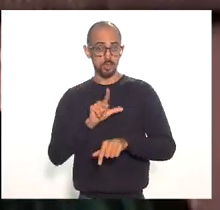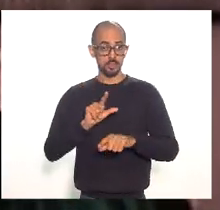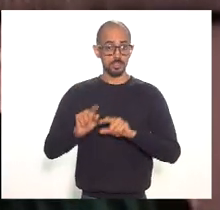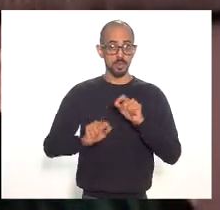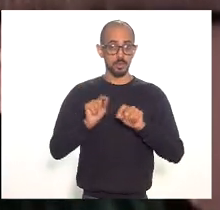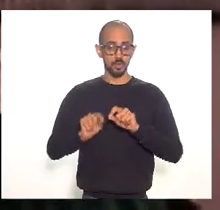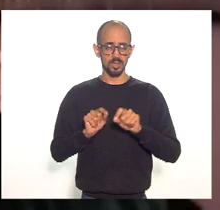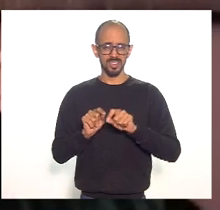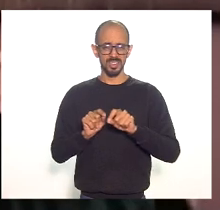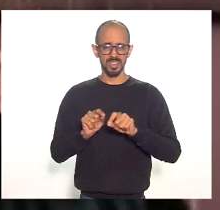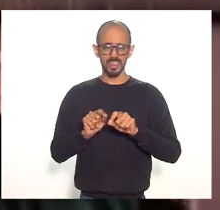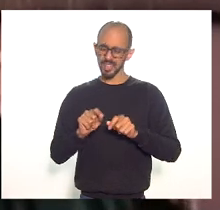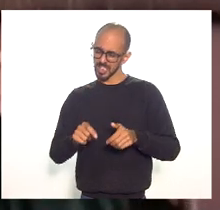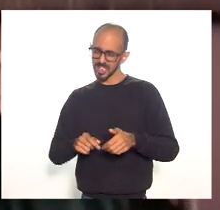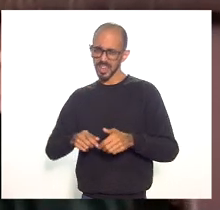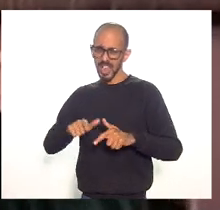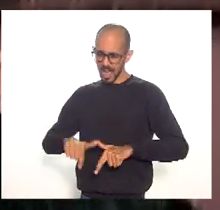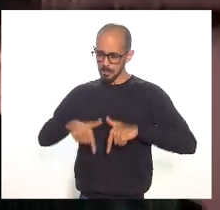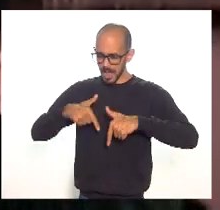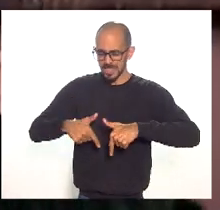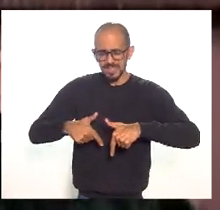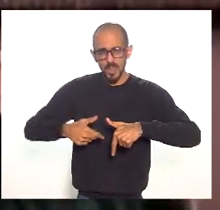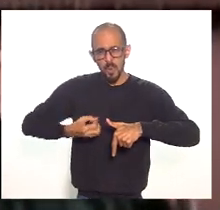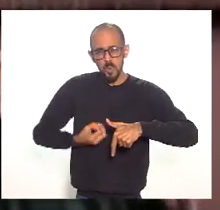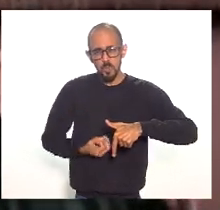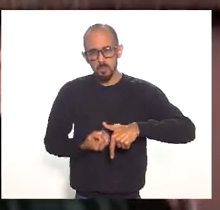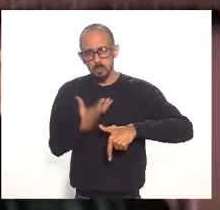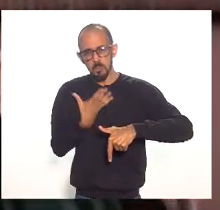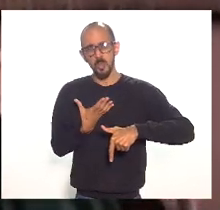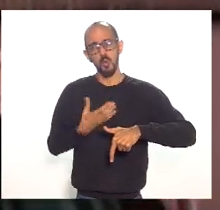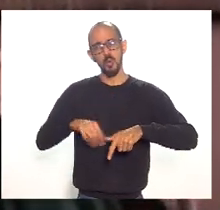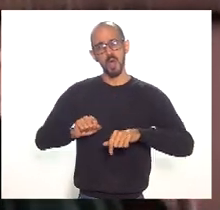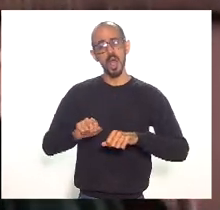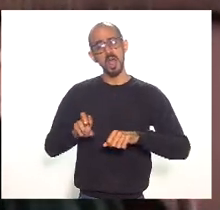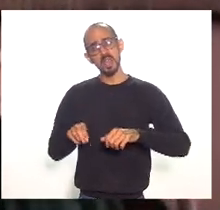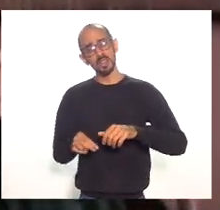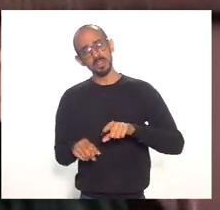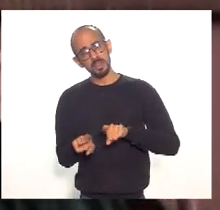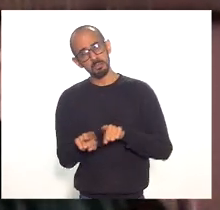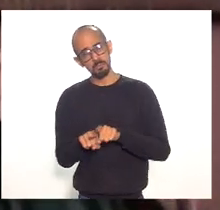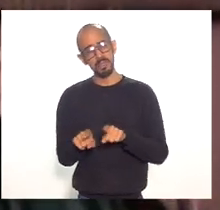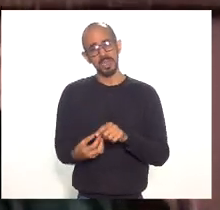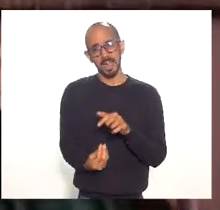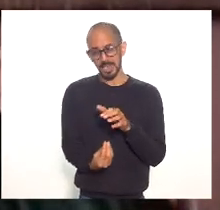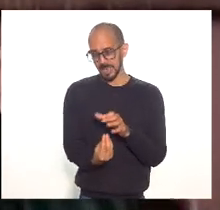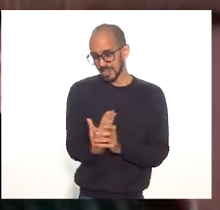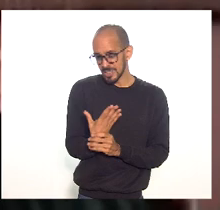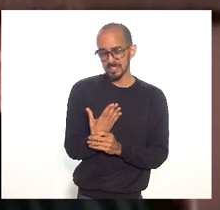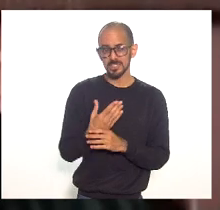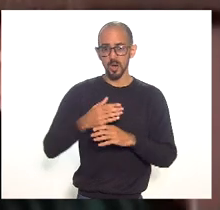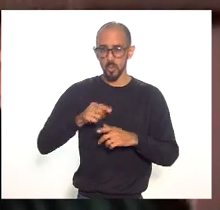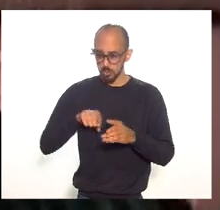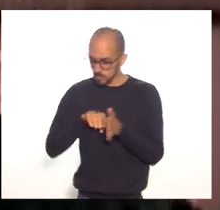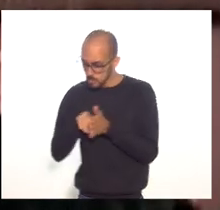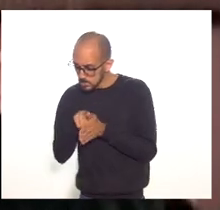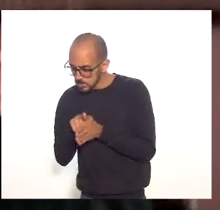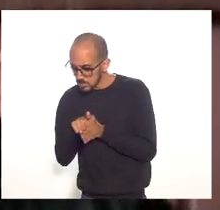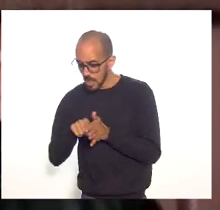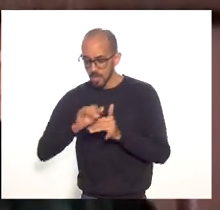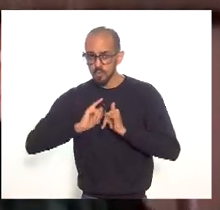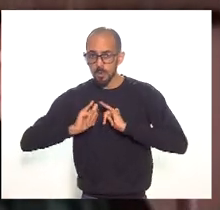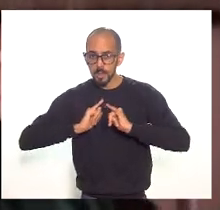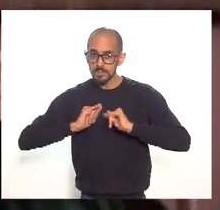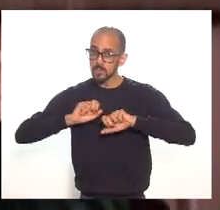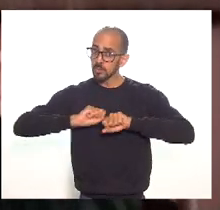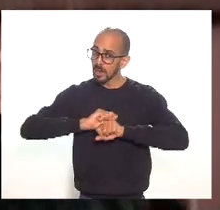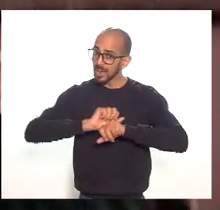né, eficácia na sua, seja na sua produção, a partir desses dados, seja na transparência dos